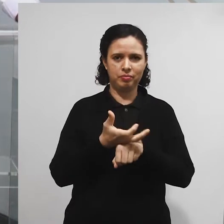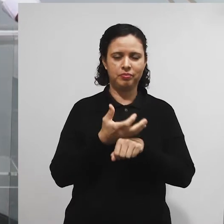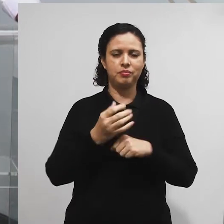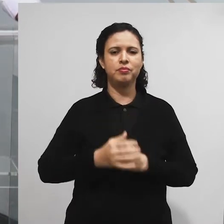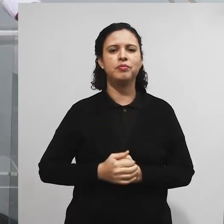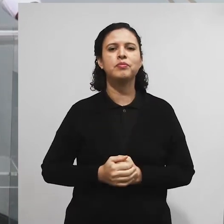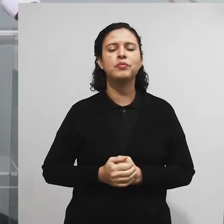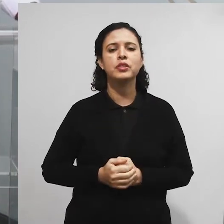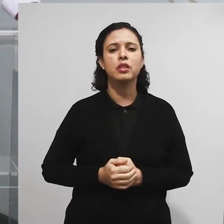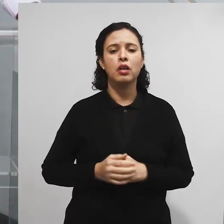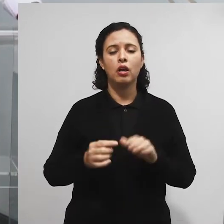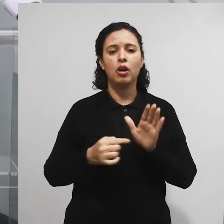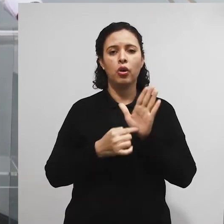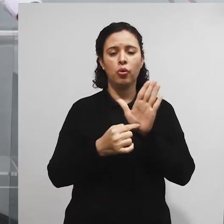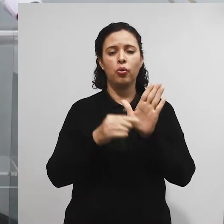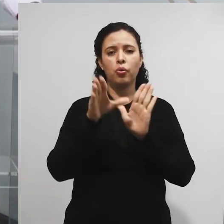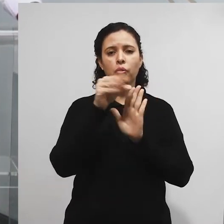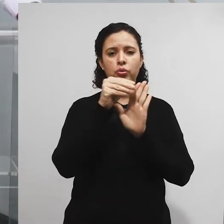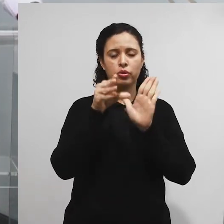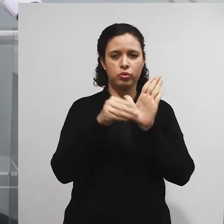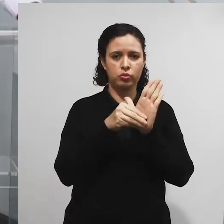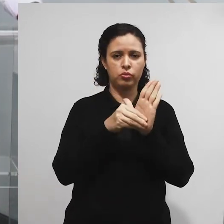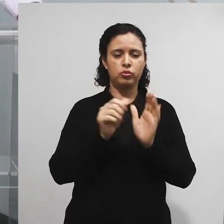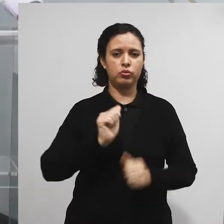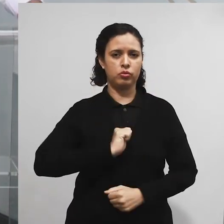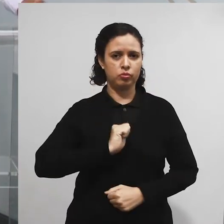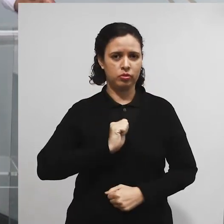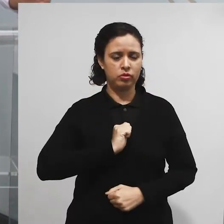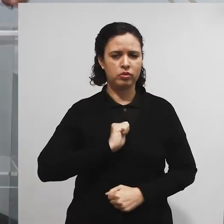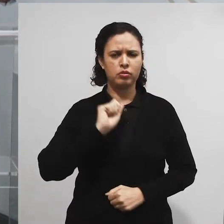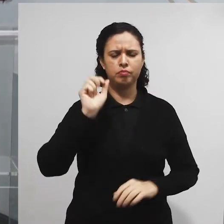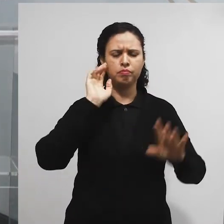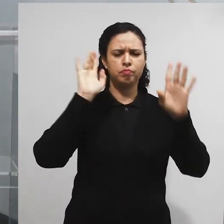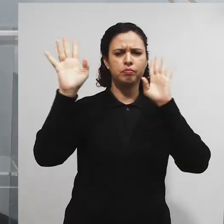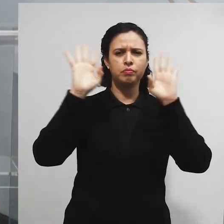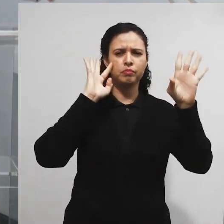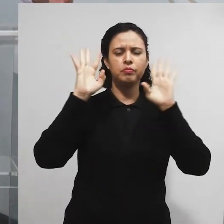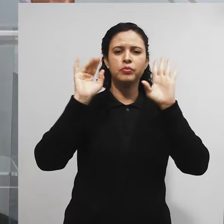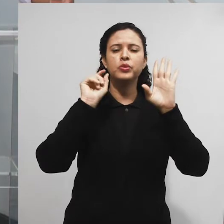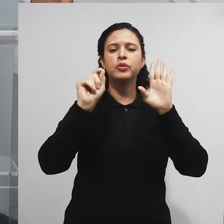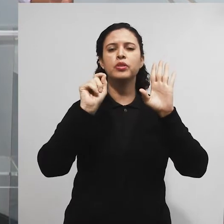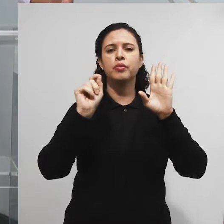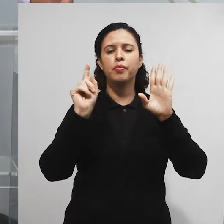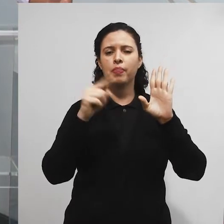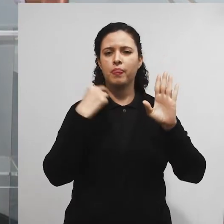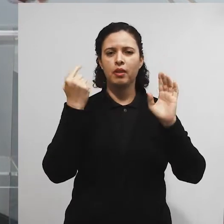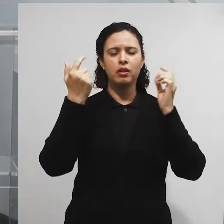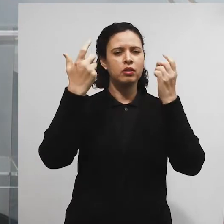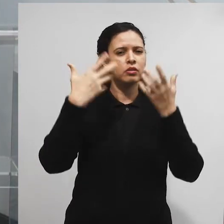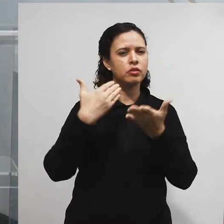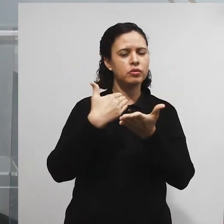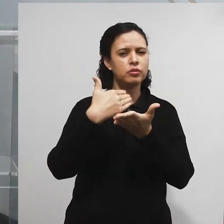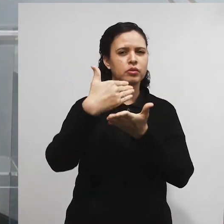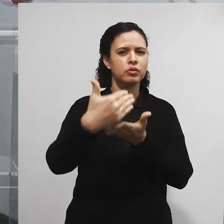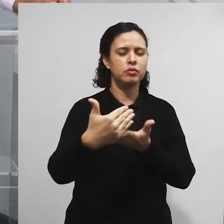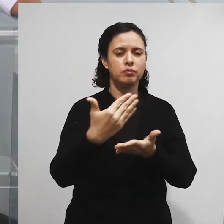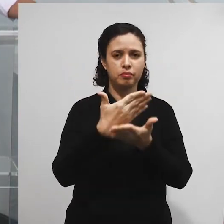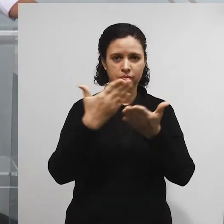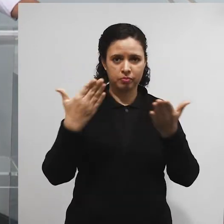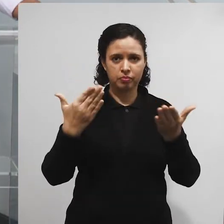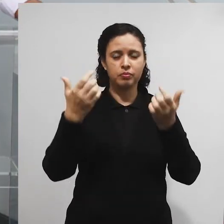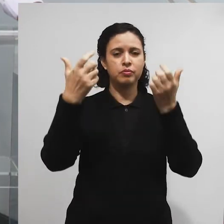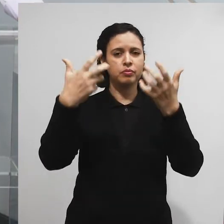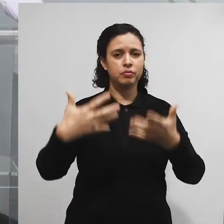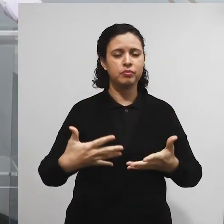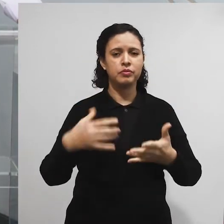geral. Eu trouxe o conteúdo de antropologia para que a gente faça uma reflexão geral. Como eu falei desde o início para